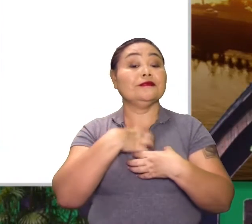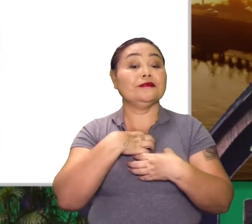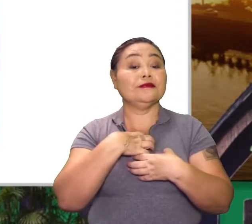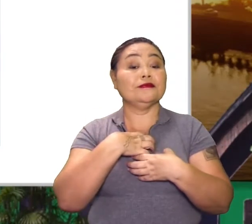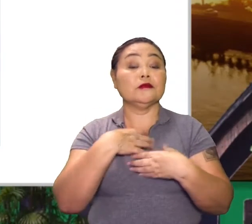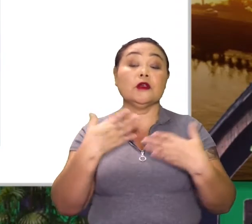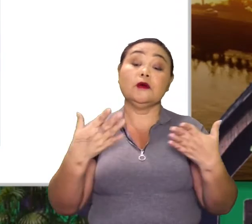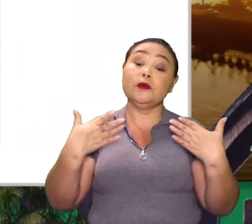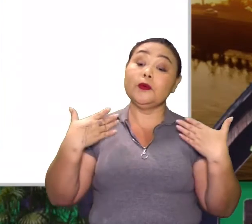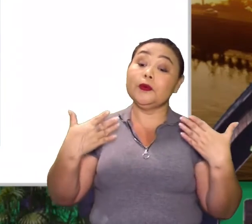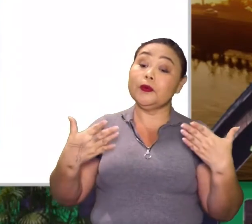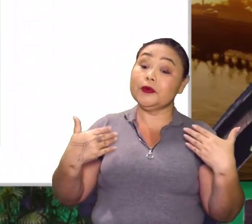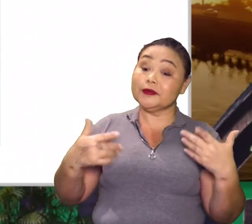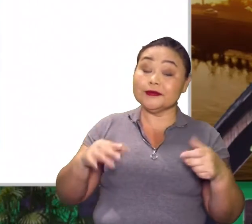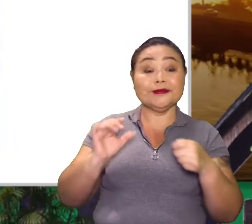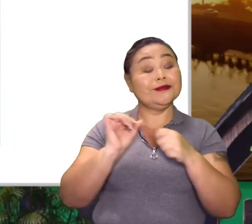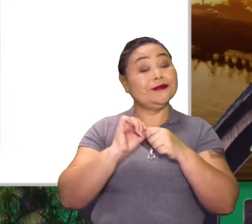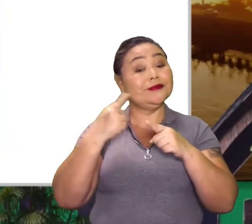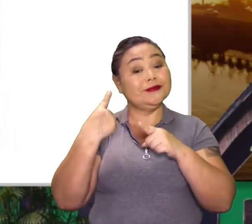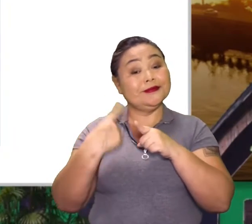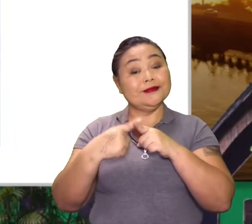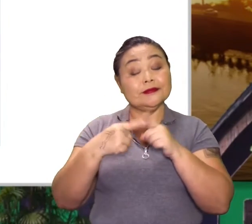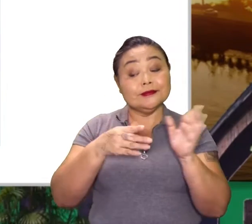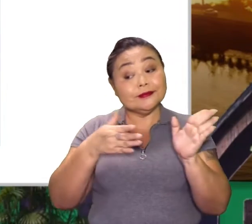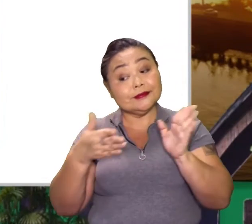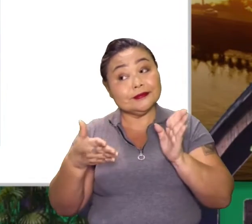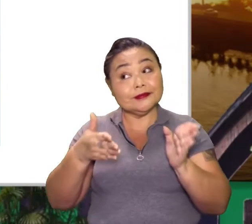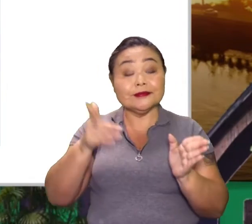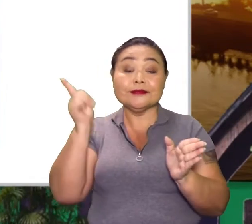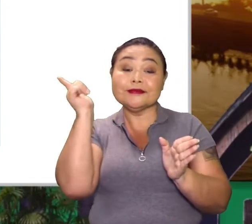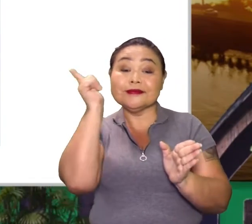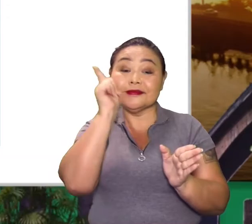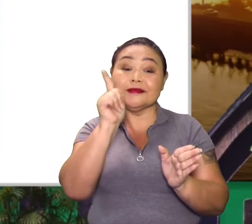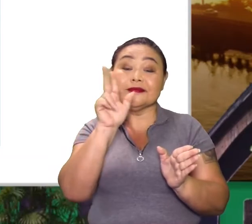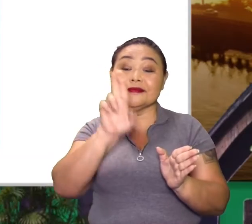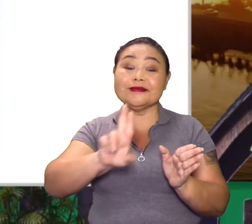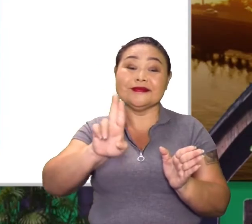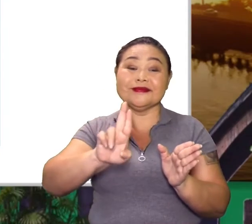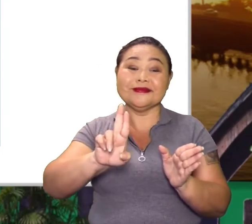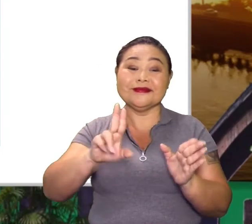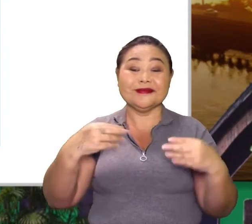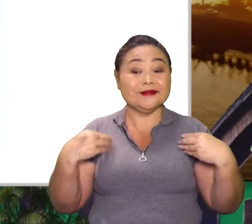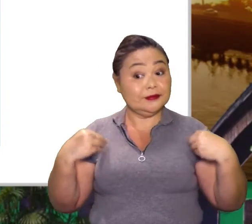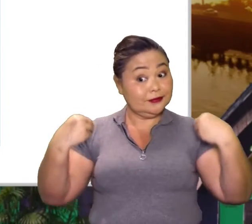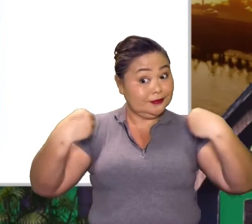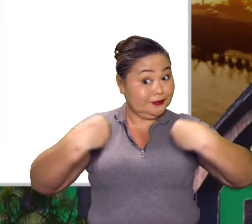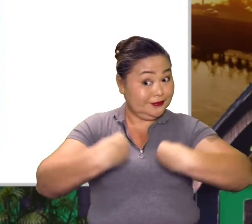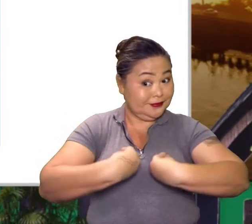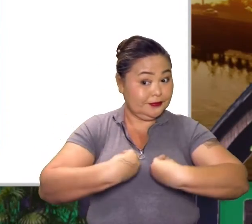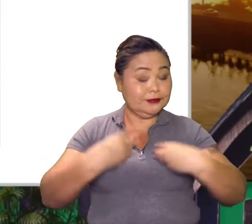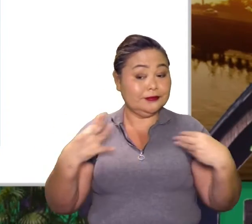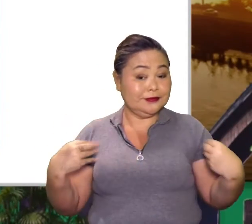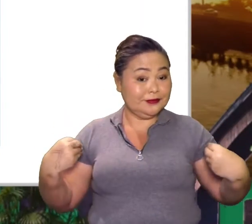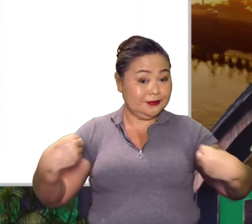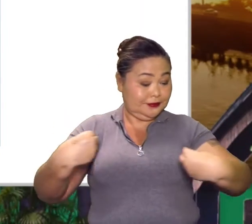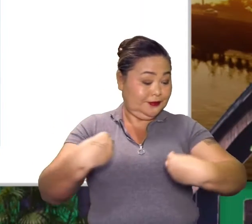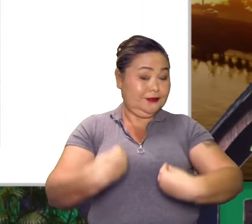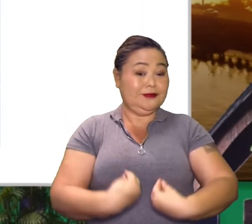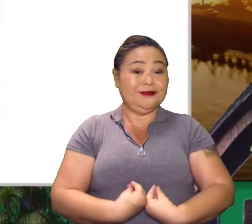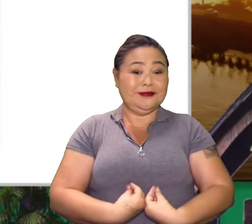de frescor, porque é o período que a gente consegue usar os nossos casacos, né?